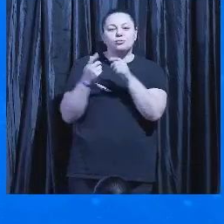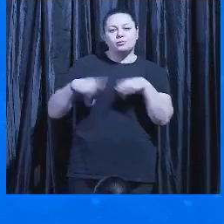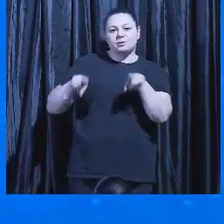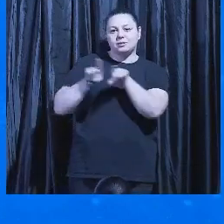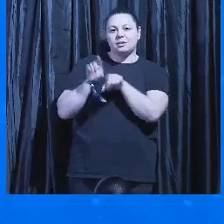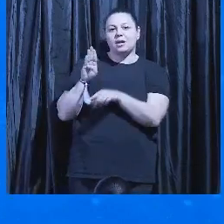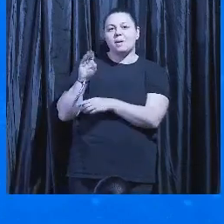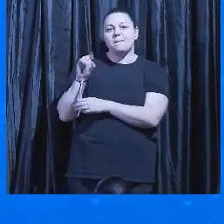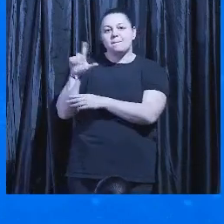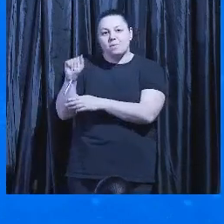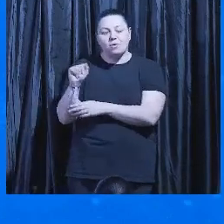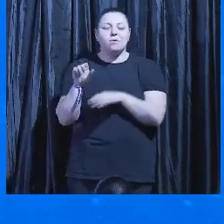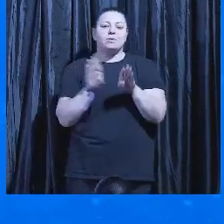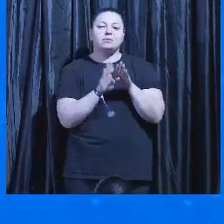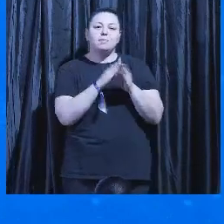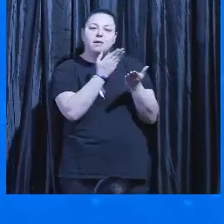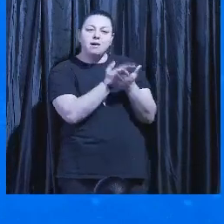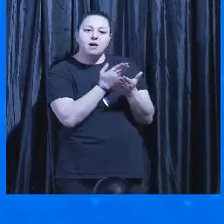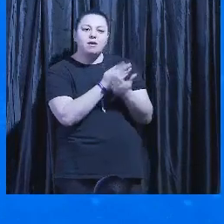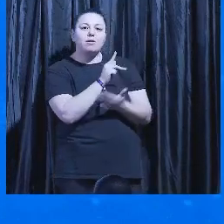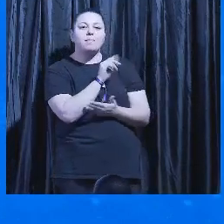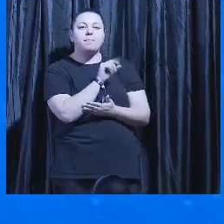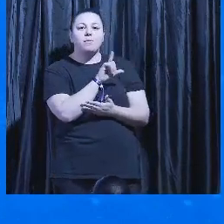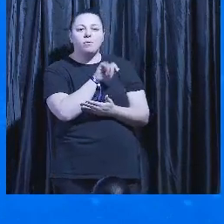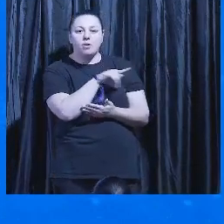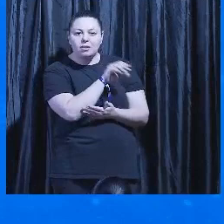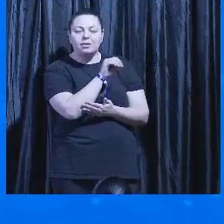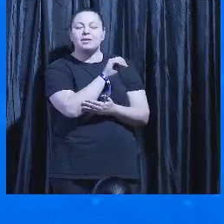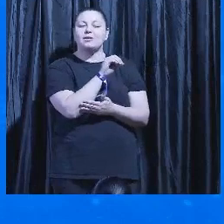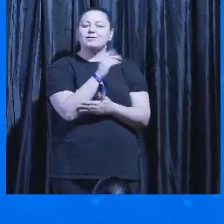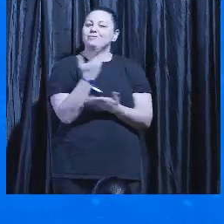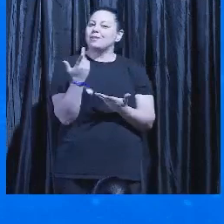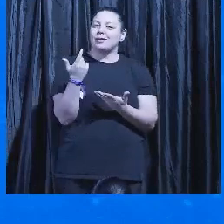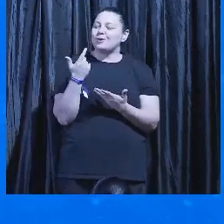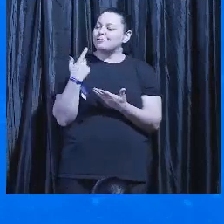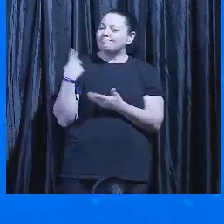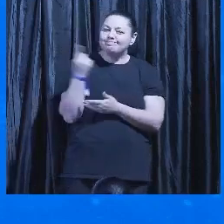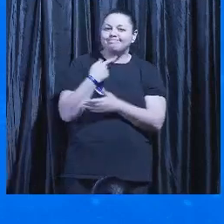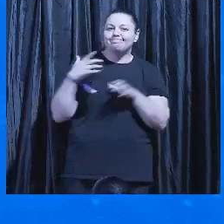passado, com a aula do Polinho. Então, estou só do lado dos meus aqui